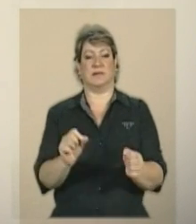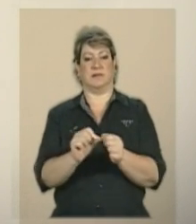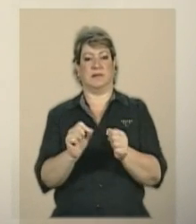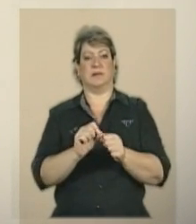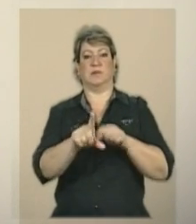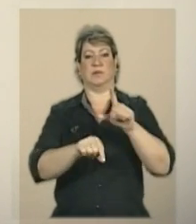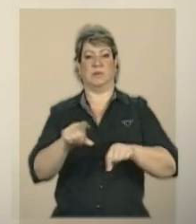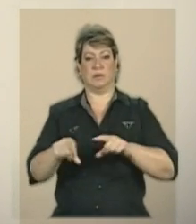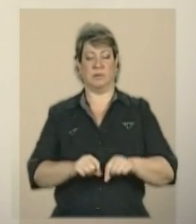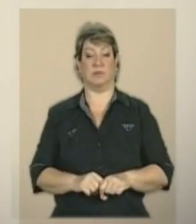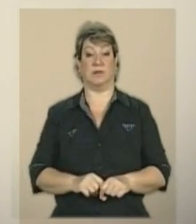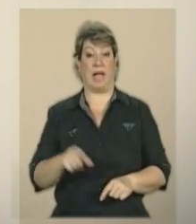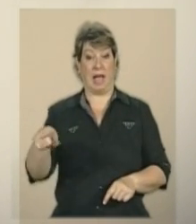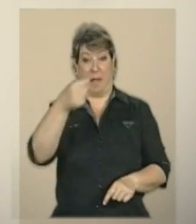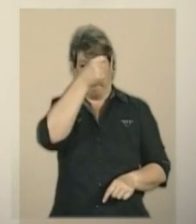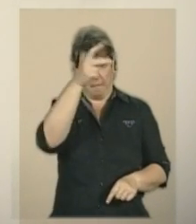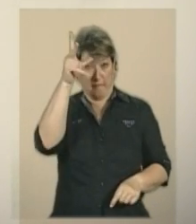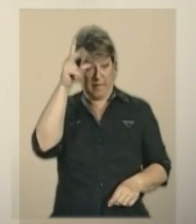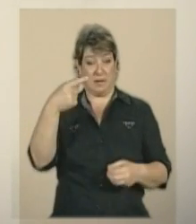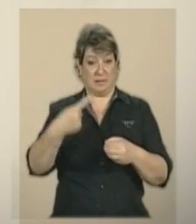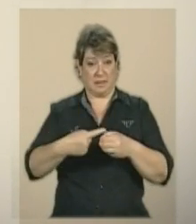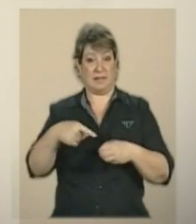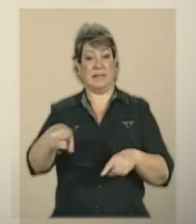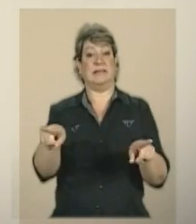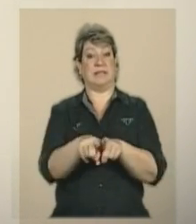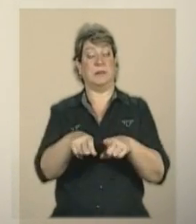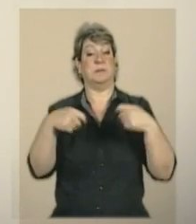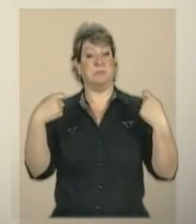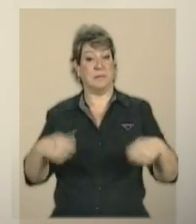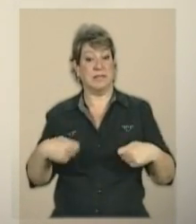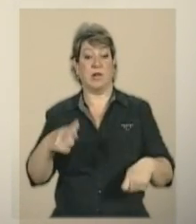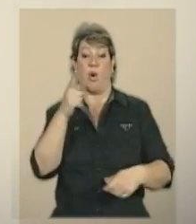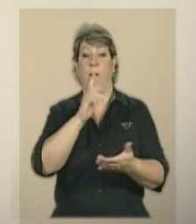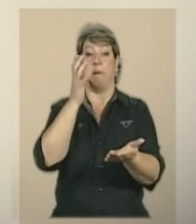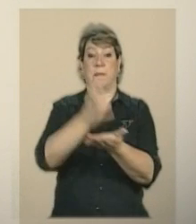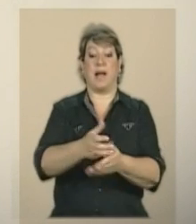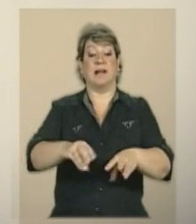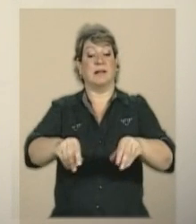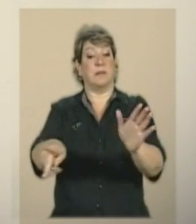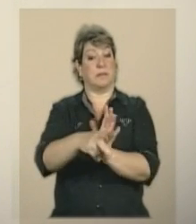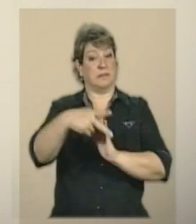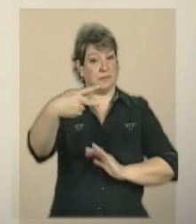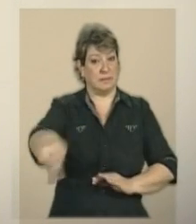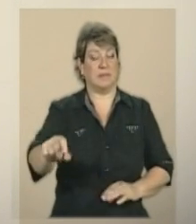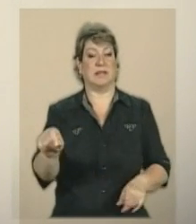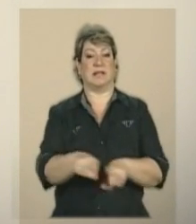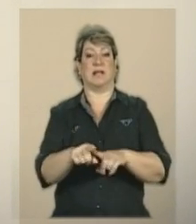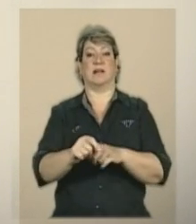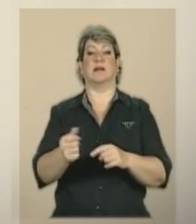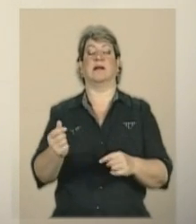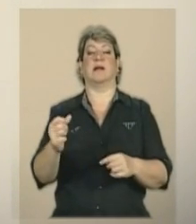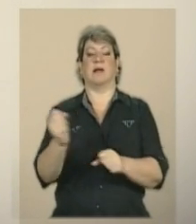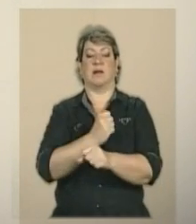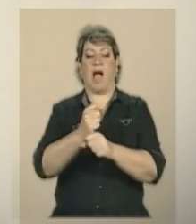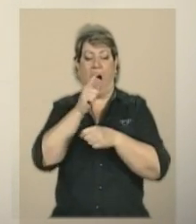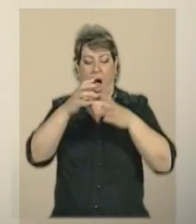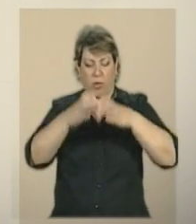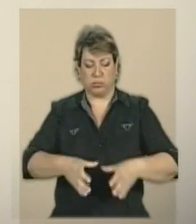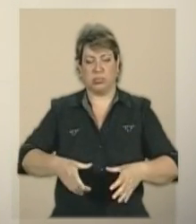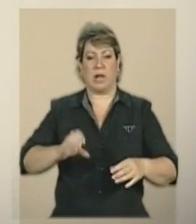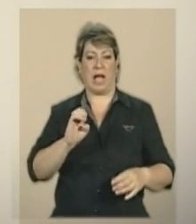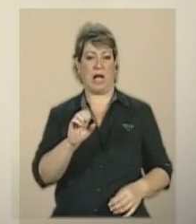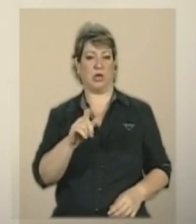selecionar a prefeitura também terá de conseguir o terreno e investir no abastecimento d'água na coleta de